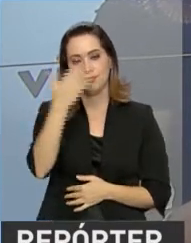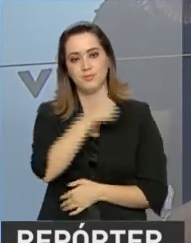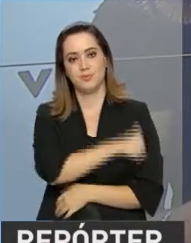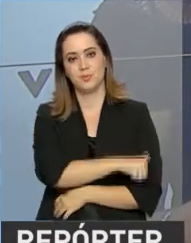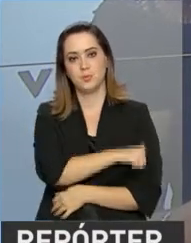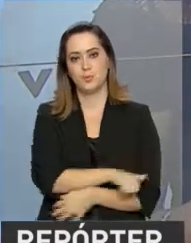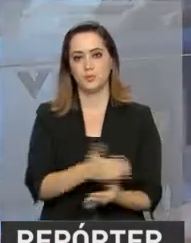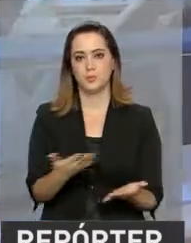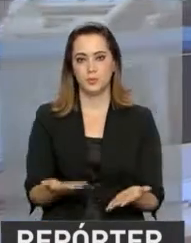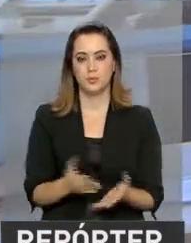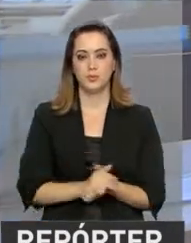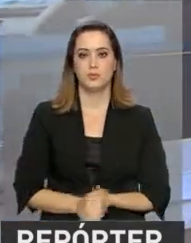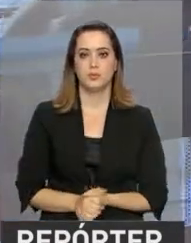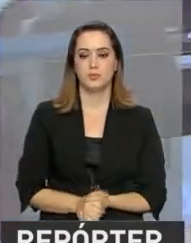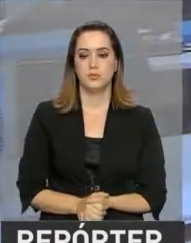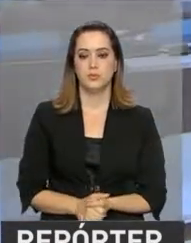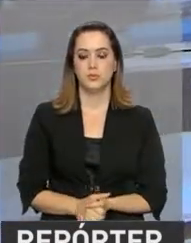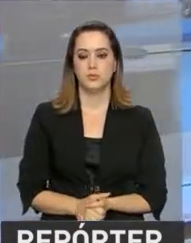Rio de Janeiro.